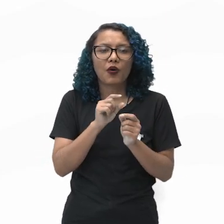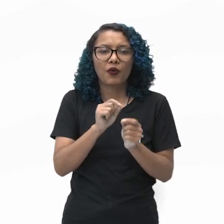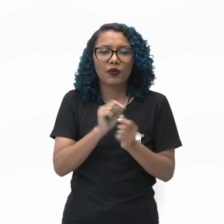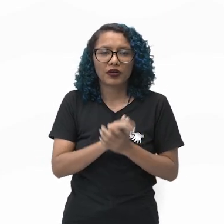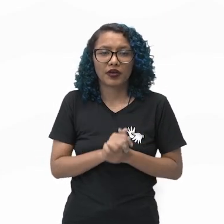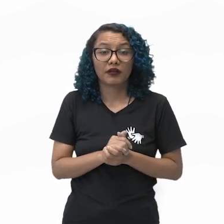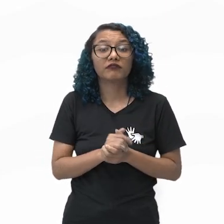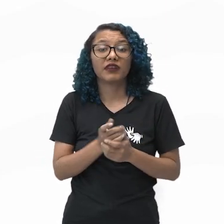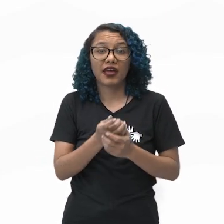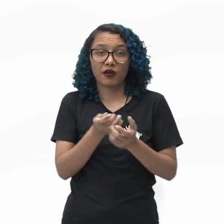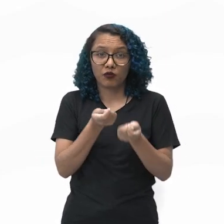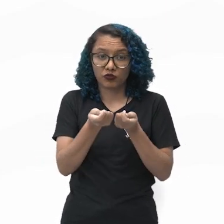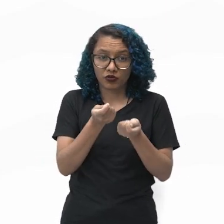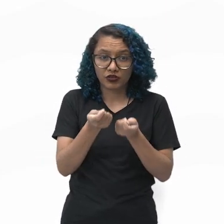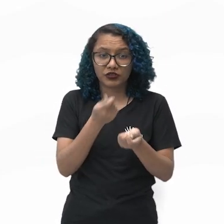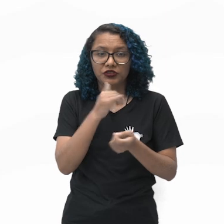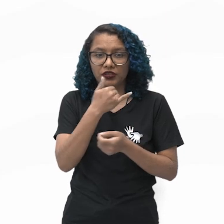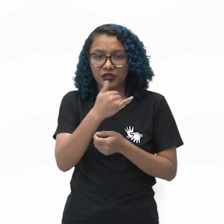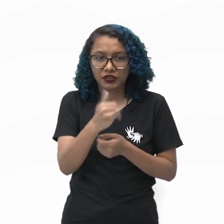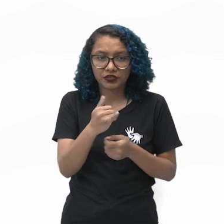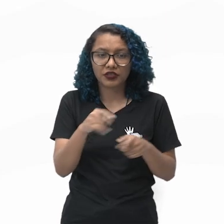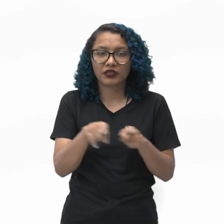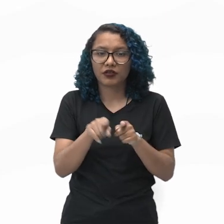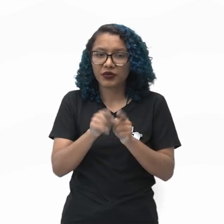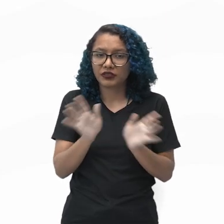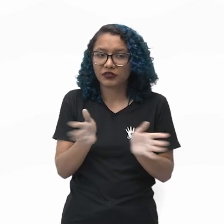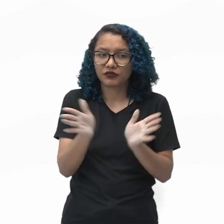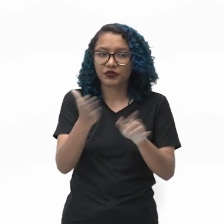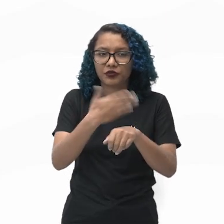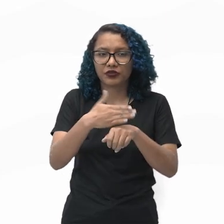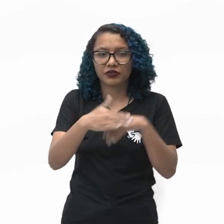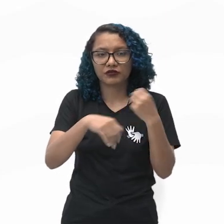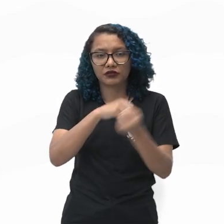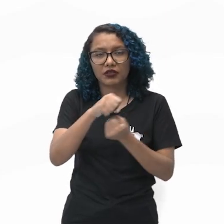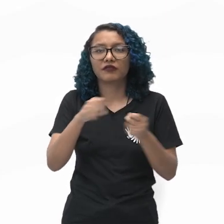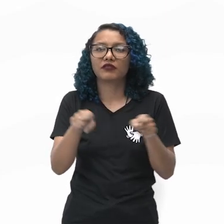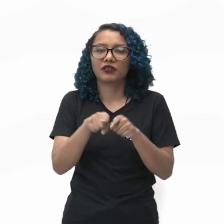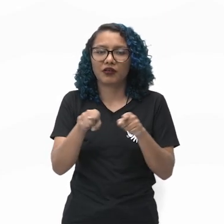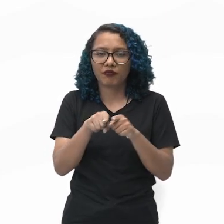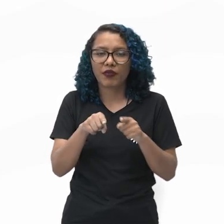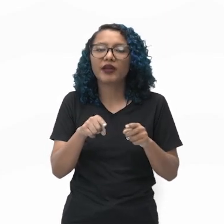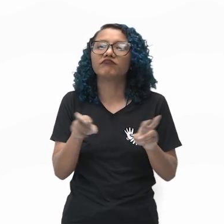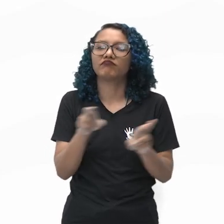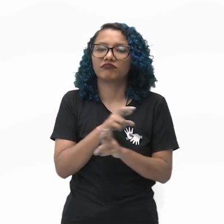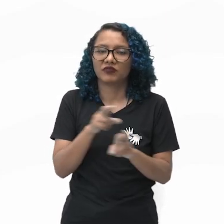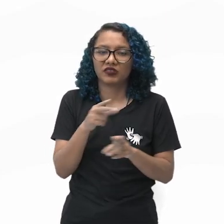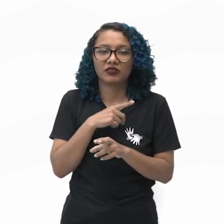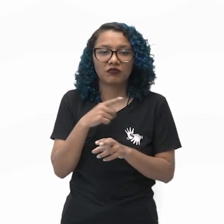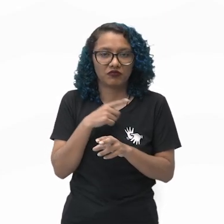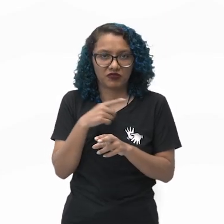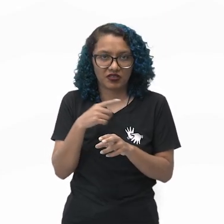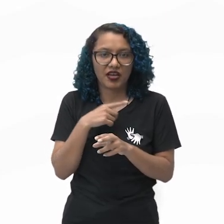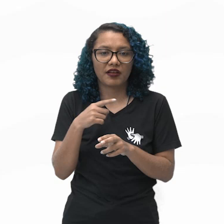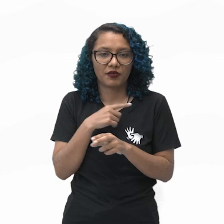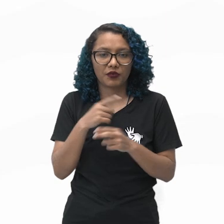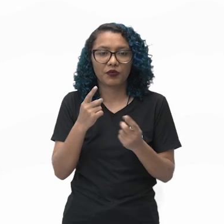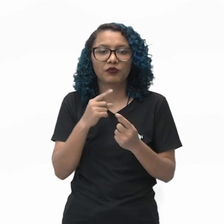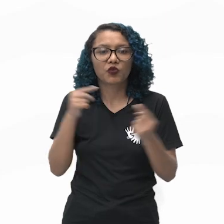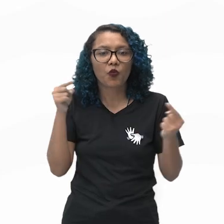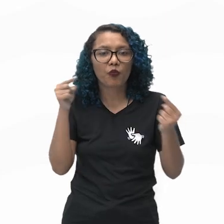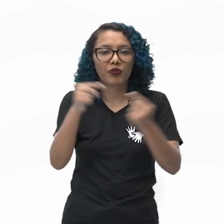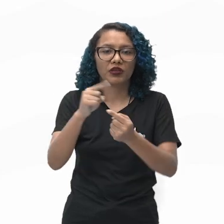e a promoção de práticas sustentáveis estão alinhadas com o ODS